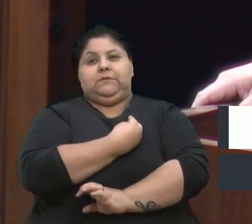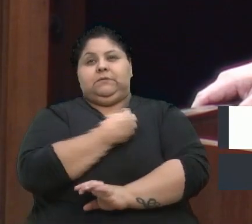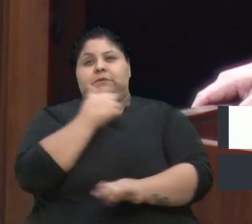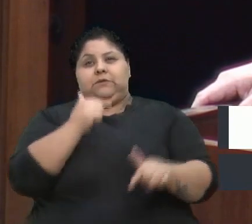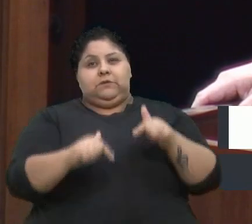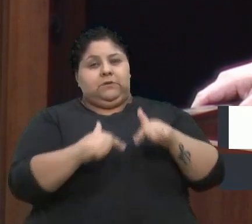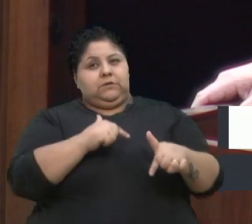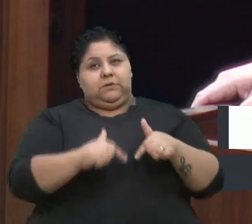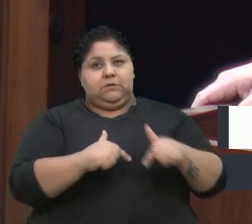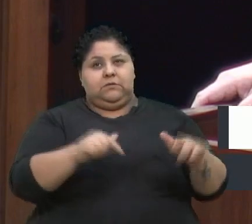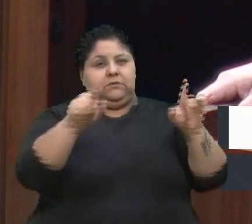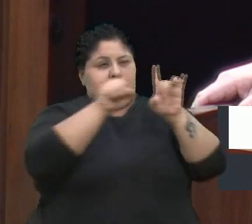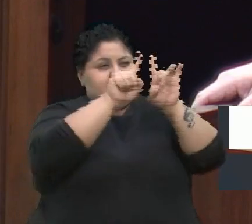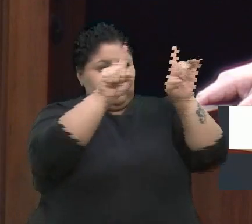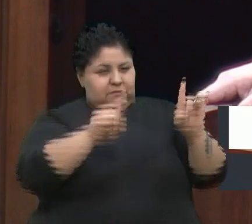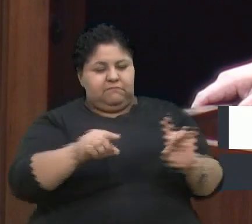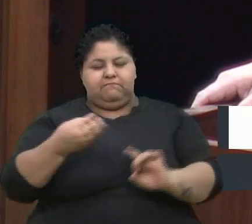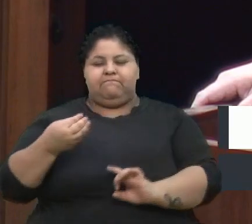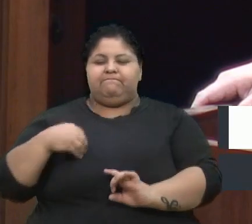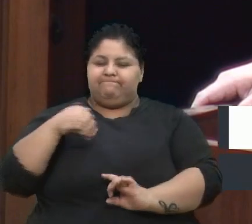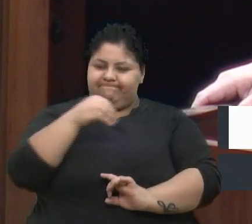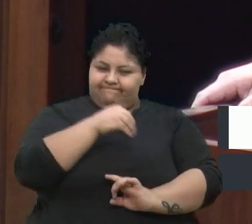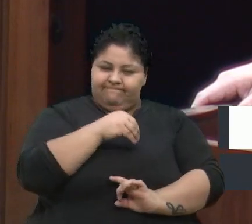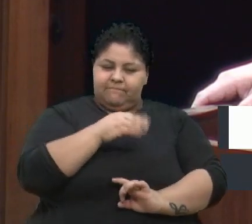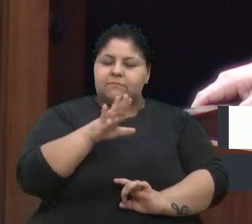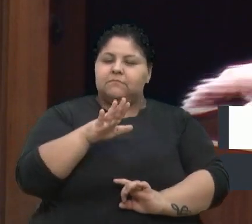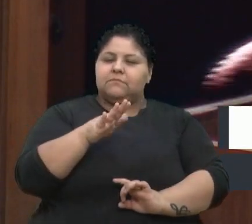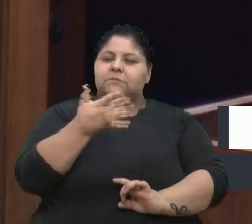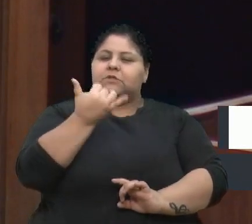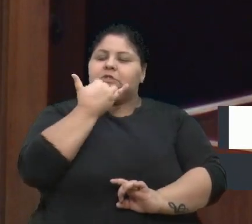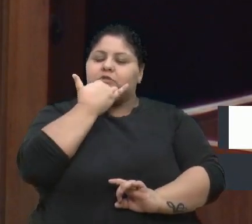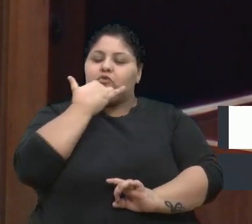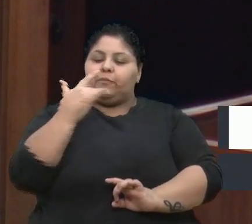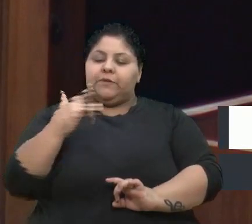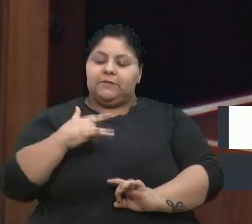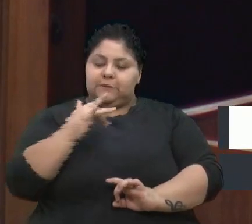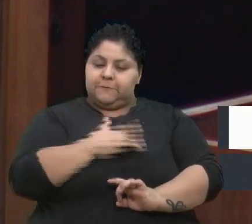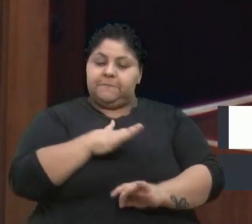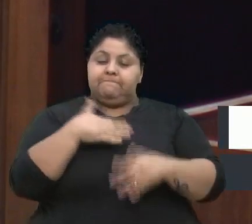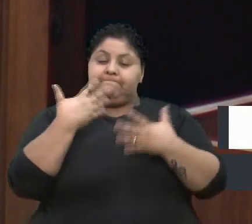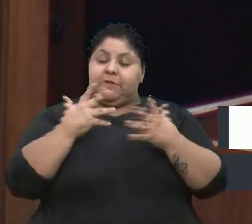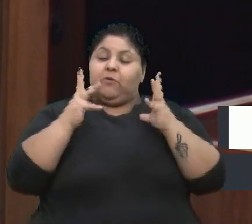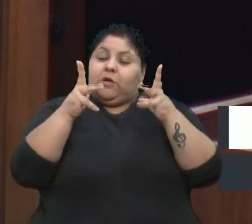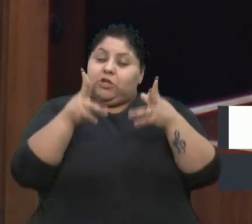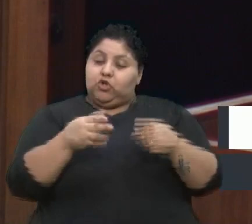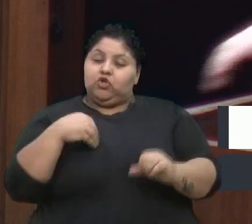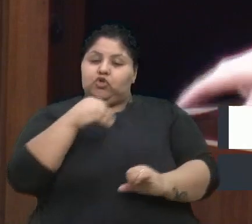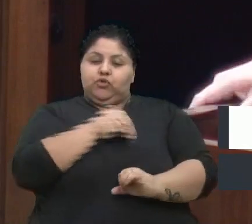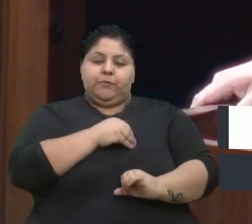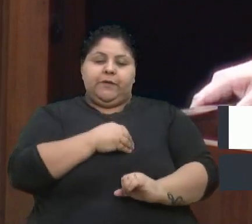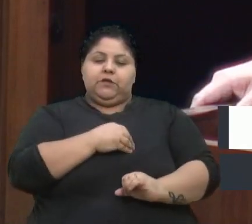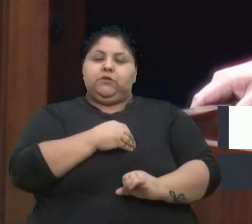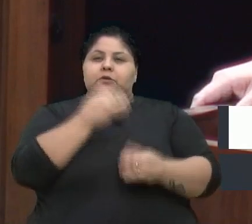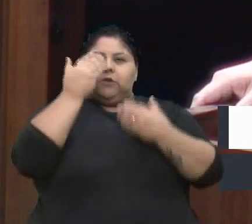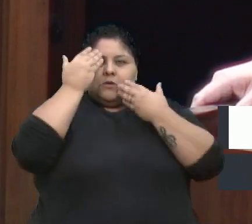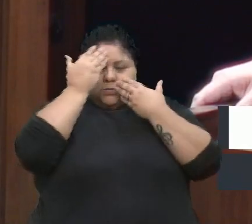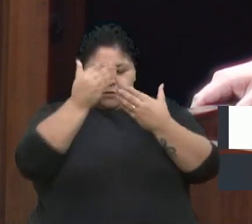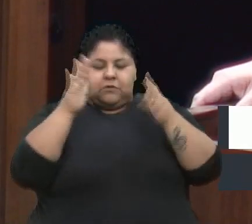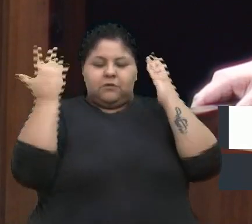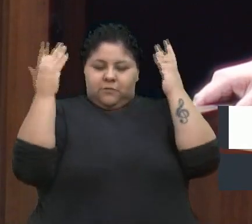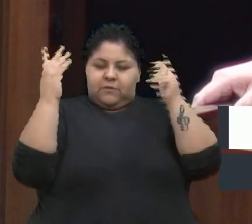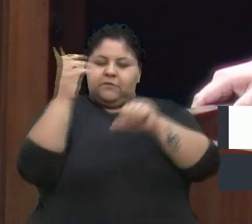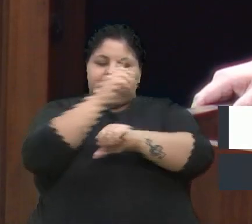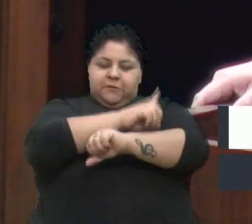os operadores aí da saúde. Então, a todos os médicos, né, o nosso muito obrigado e parabéns por esse dia